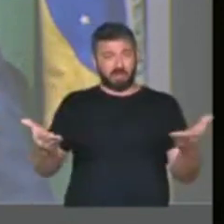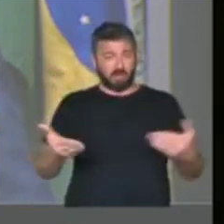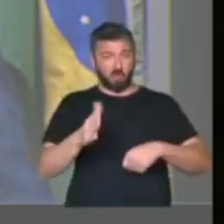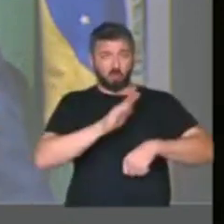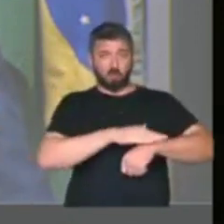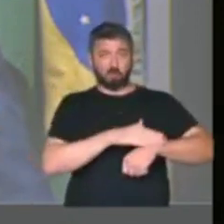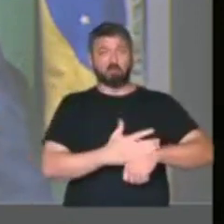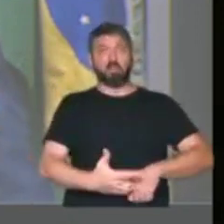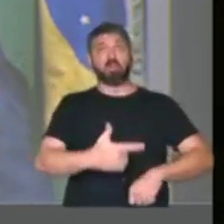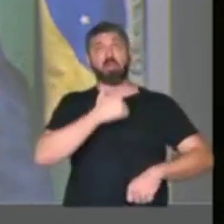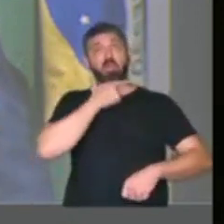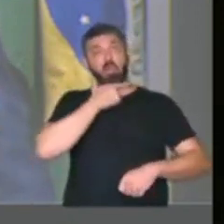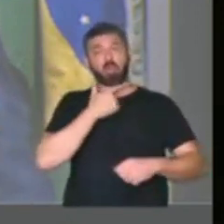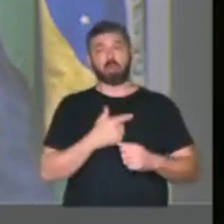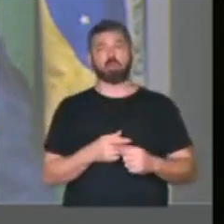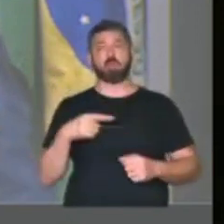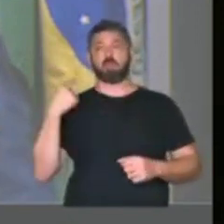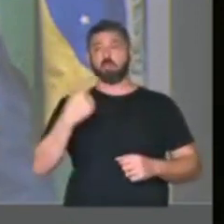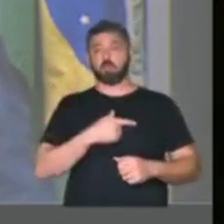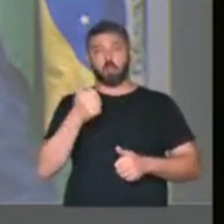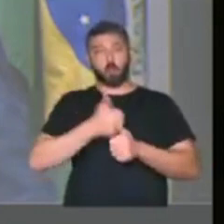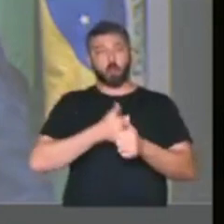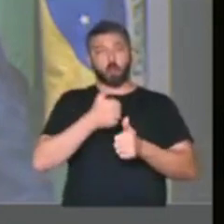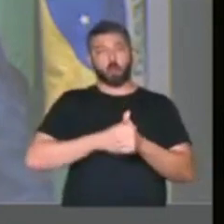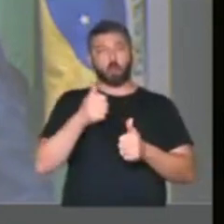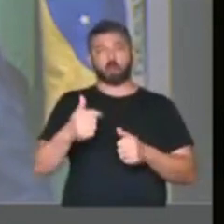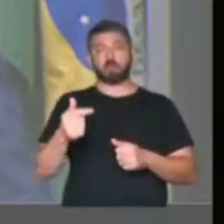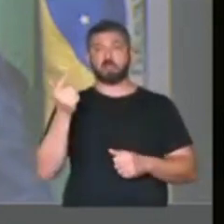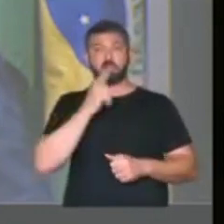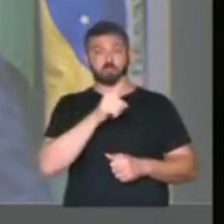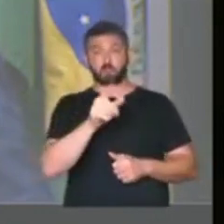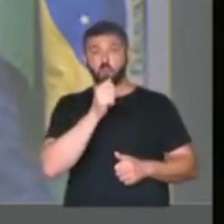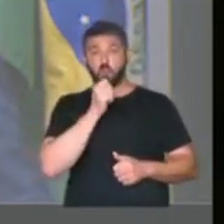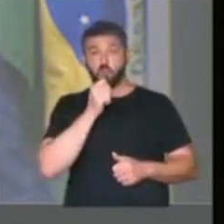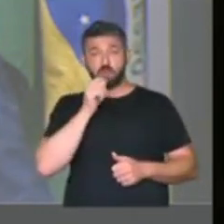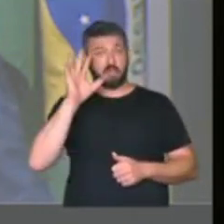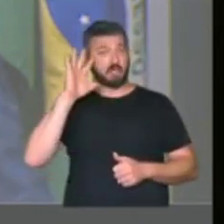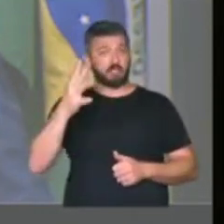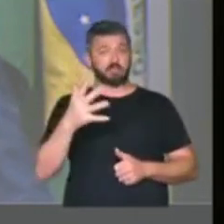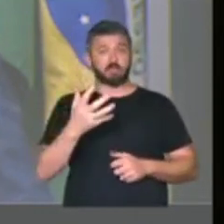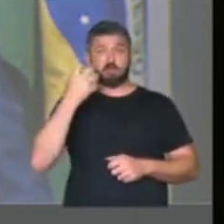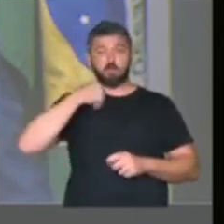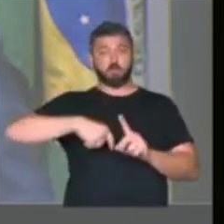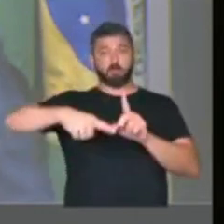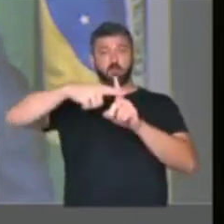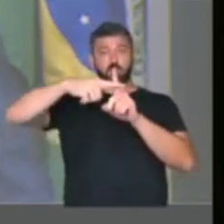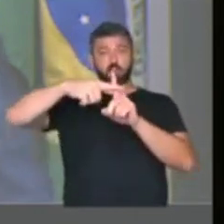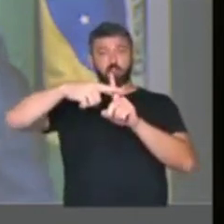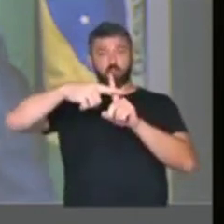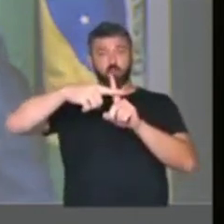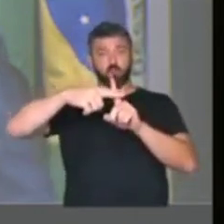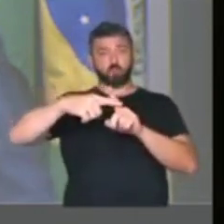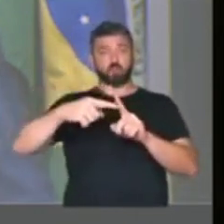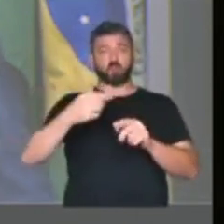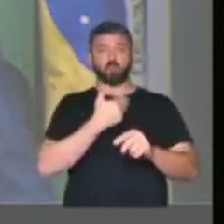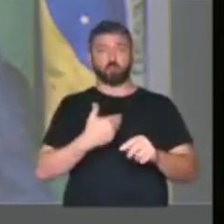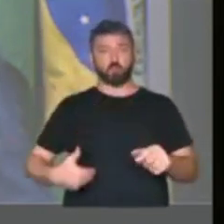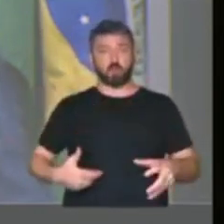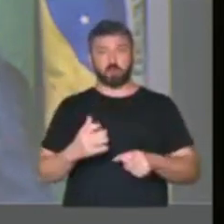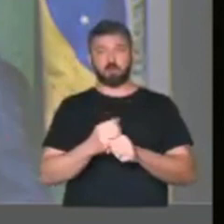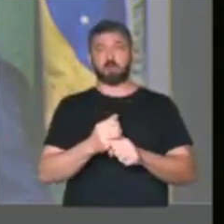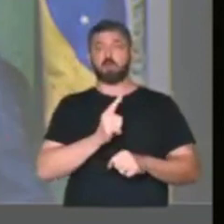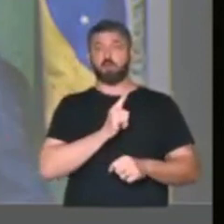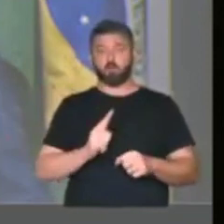crise econômica no momento em que nós não conseguimos sequer ter superávit fiscal no momento em que basicamente prefeitos